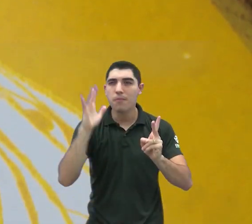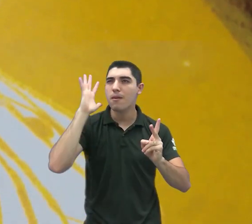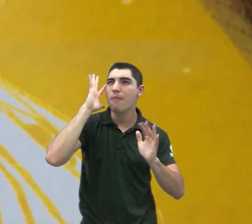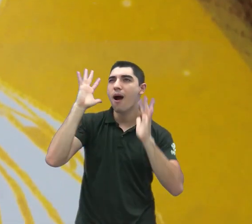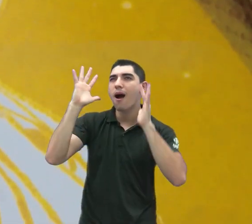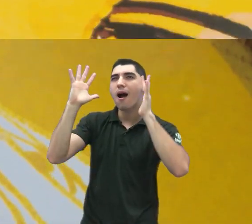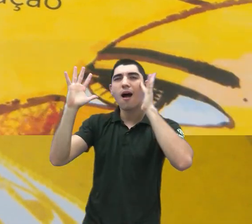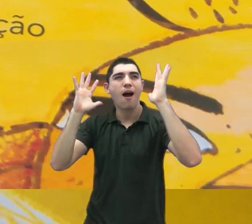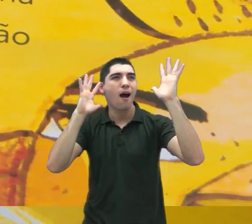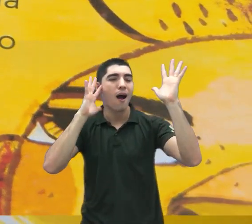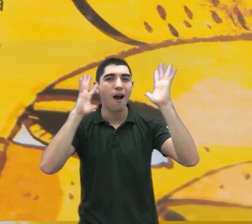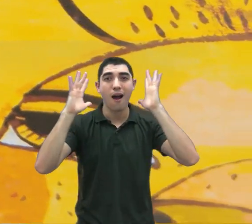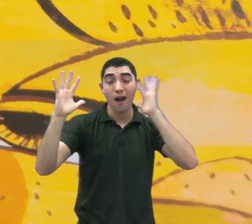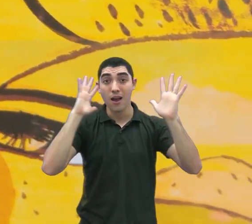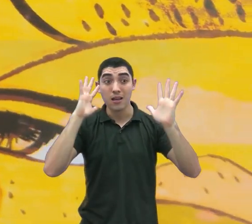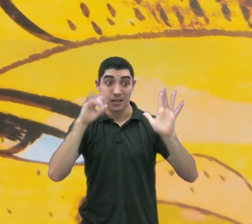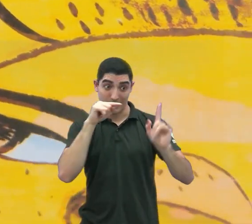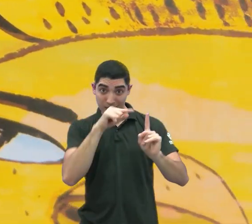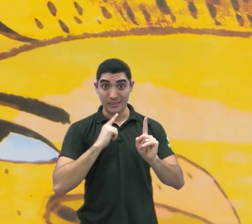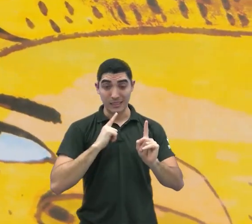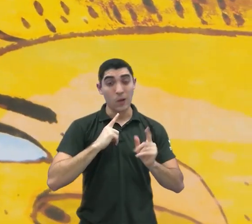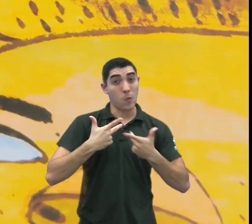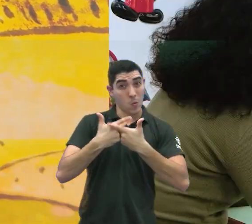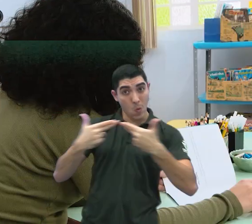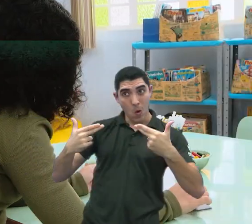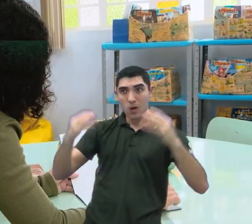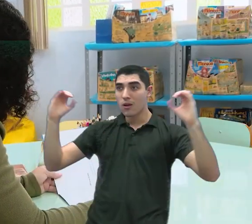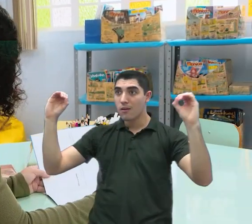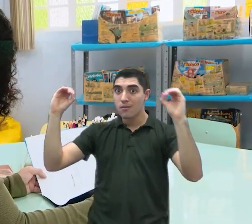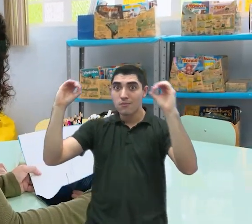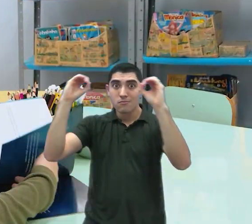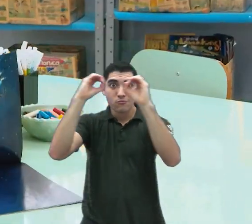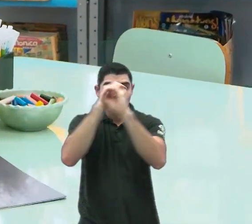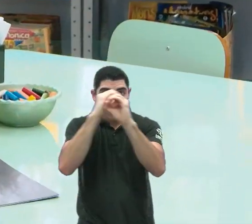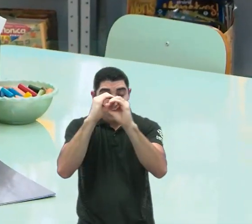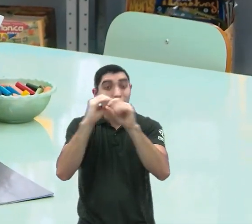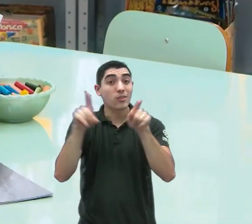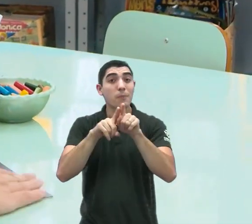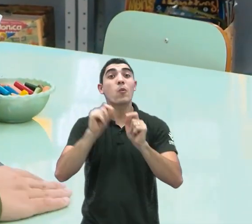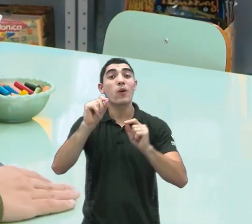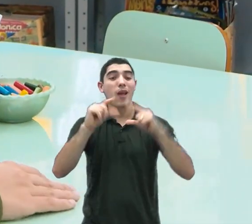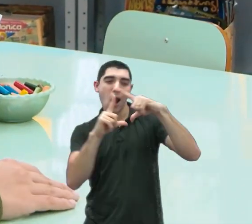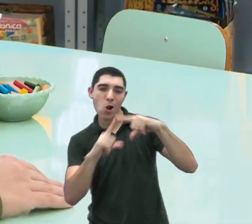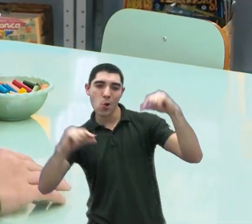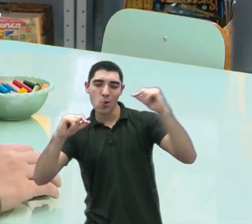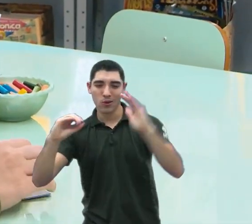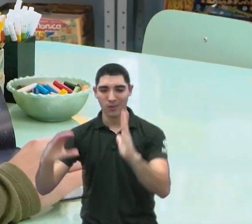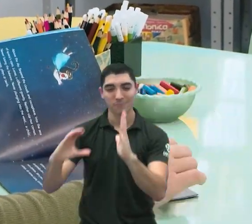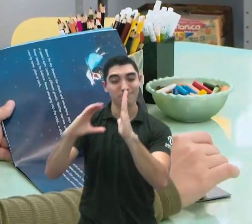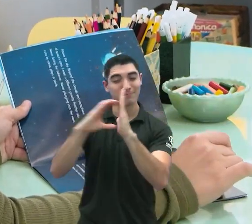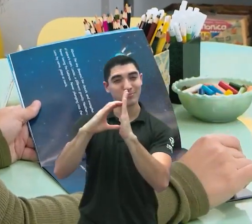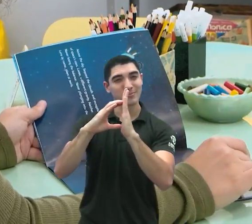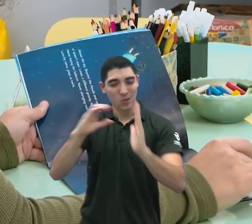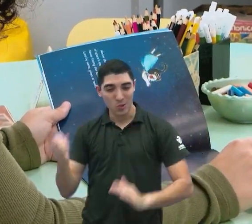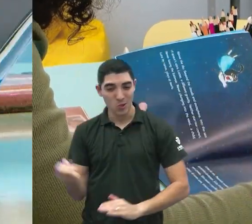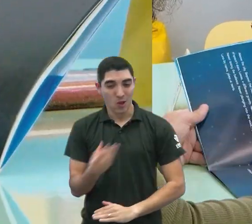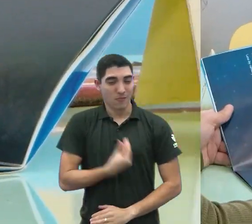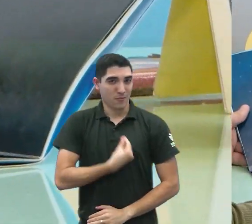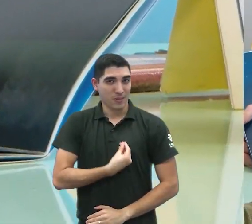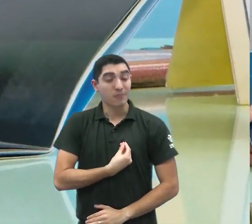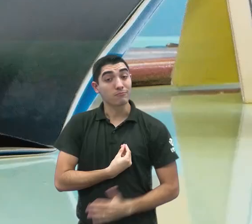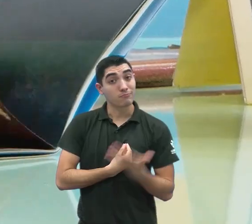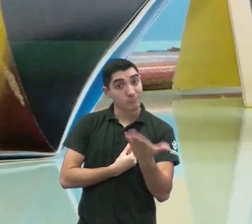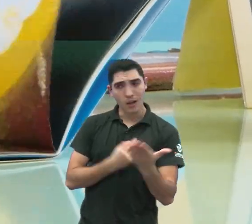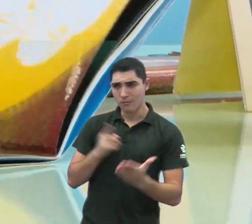viver diversas fases, enfrentando eclipses e até o momento de minguar. Em Luar Azul, também podemos ver as